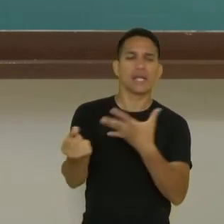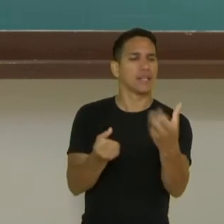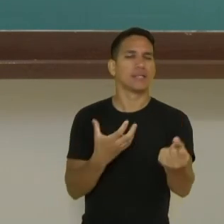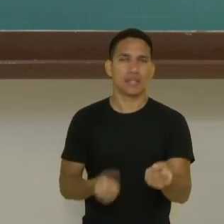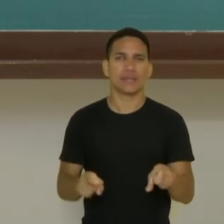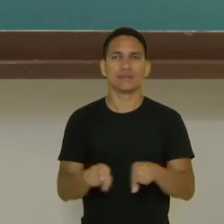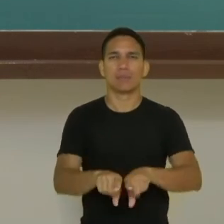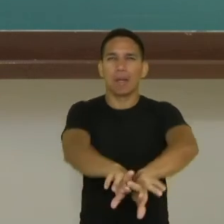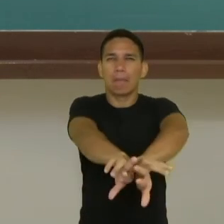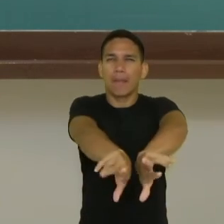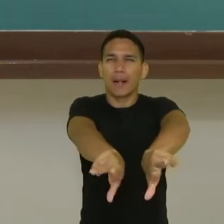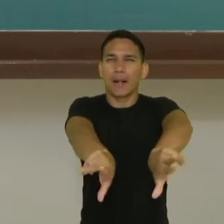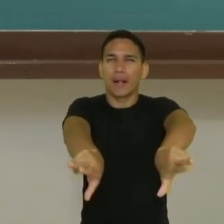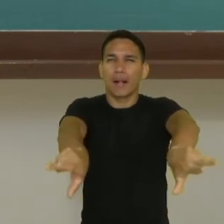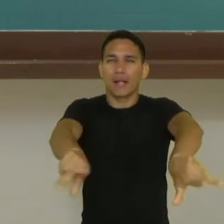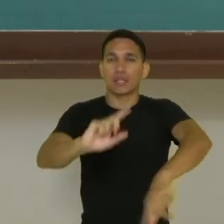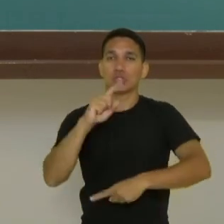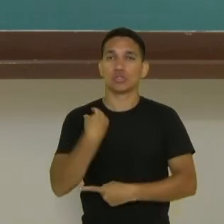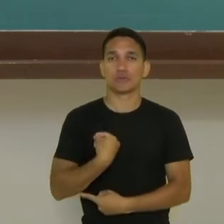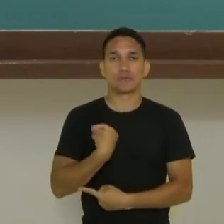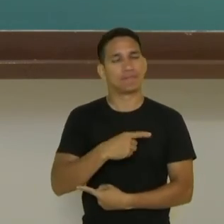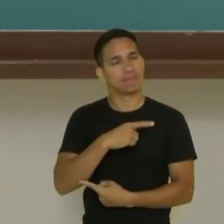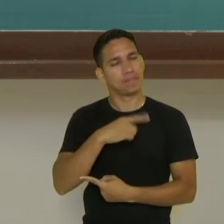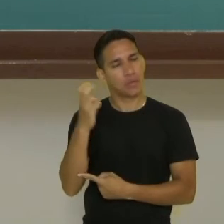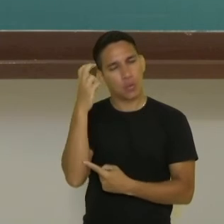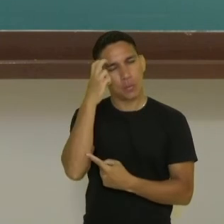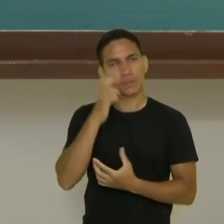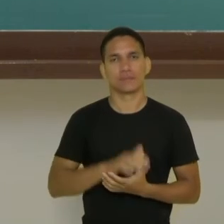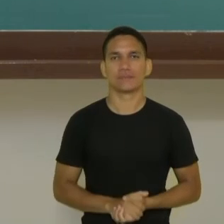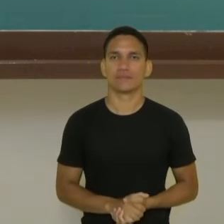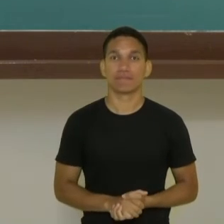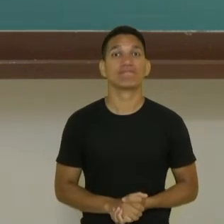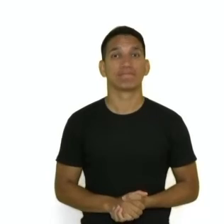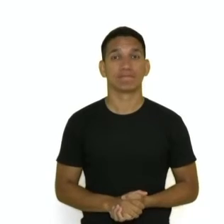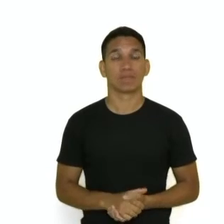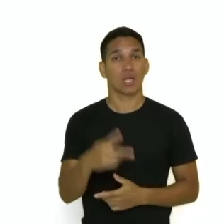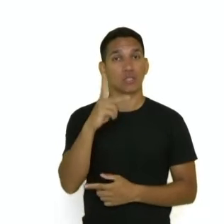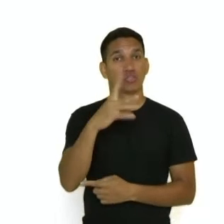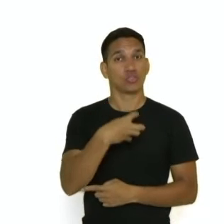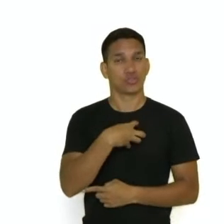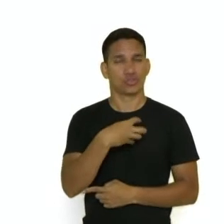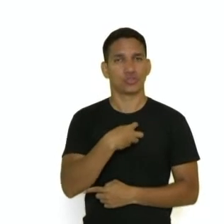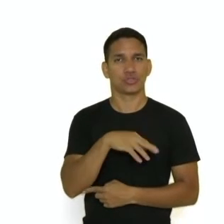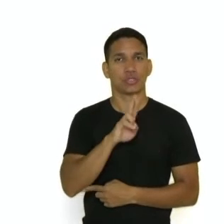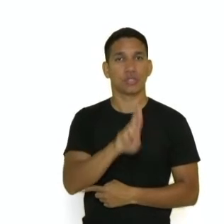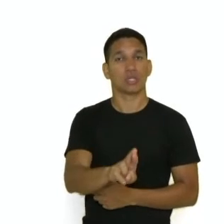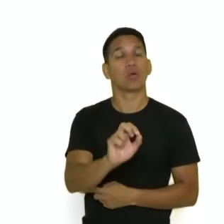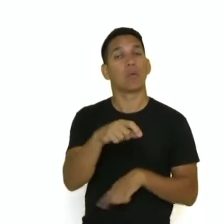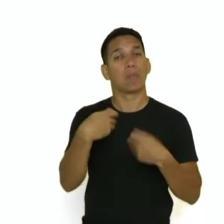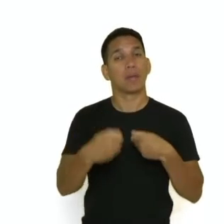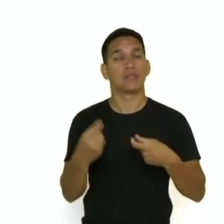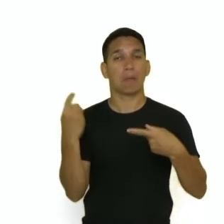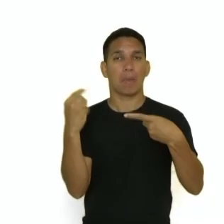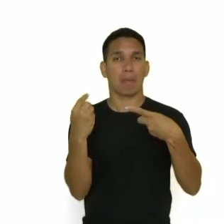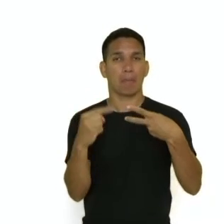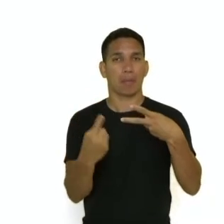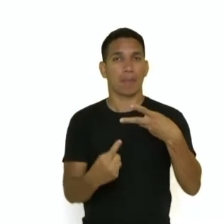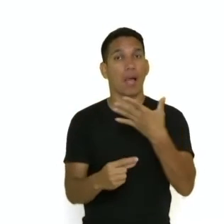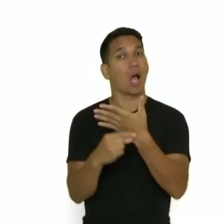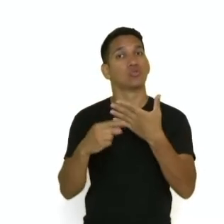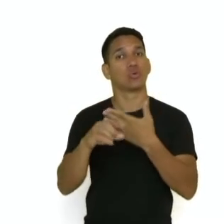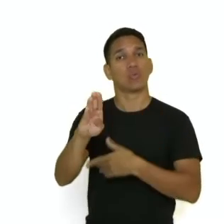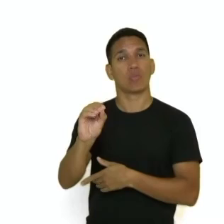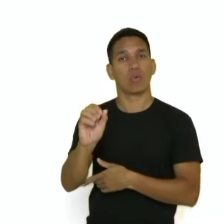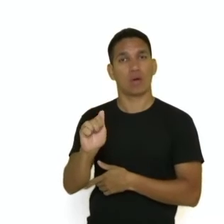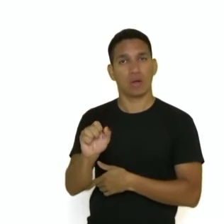essas multiplicidades que nós temos em relação à cultura. Sua resposta deve enfatizar que Franz Boas foi o